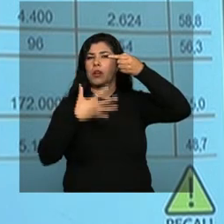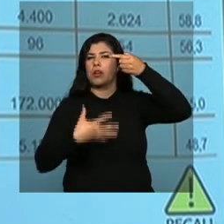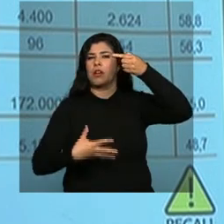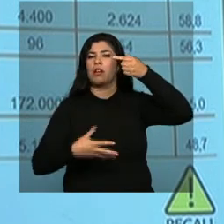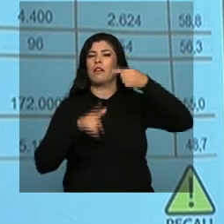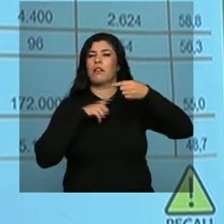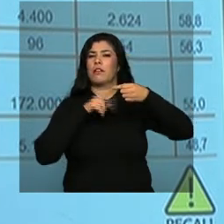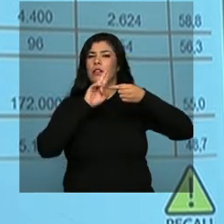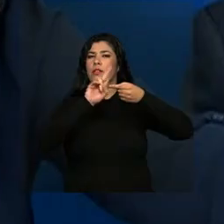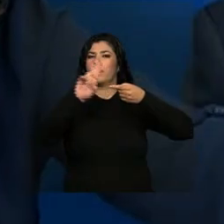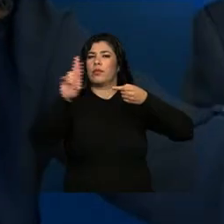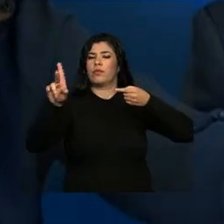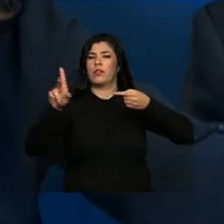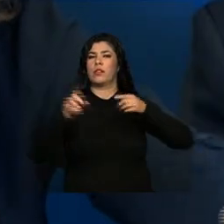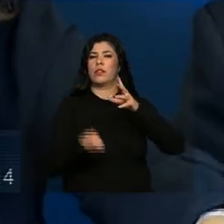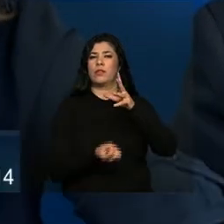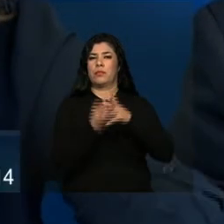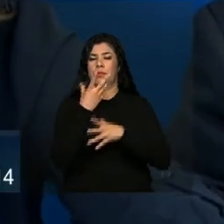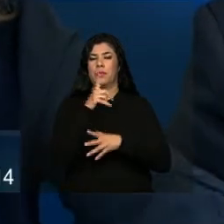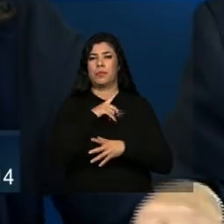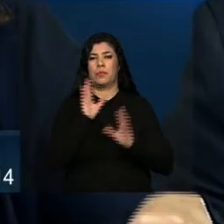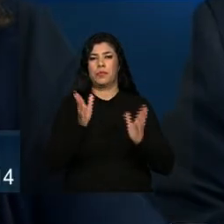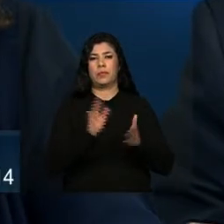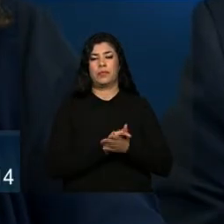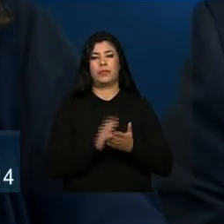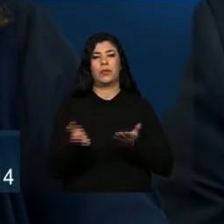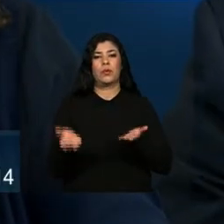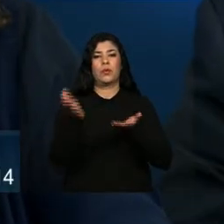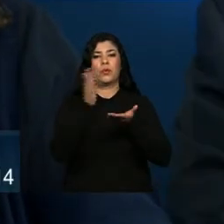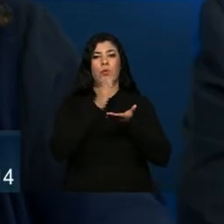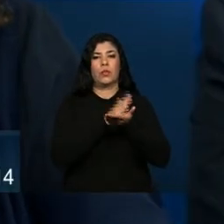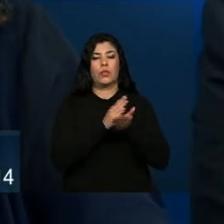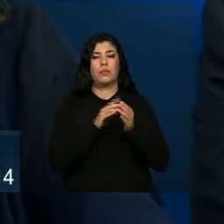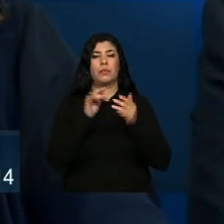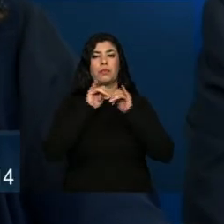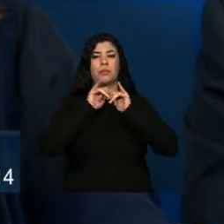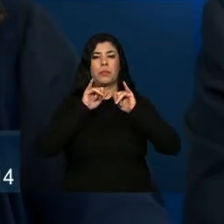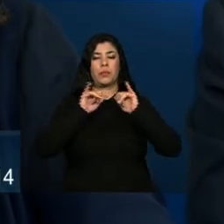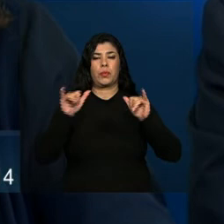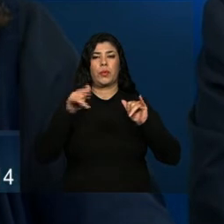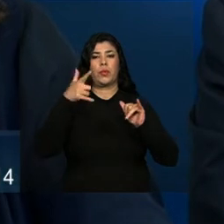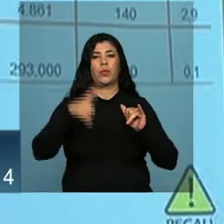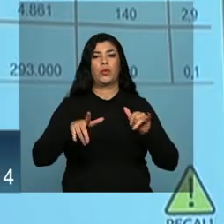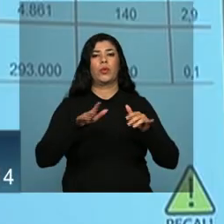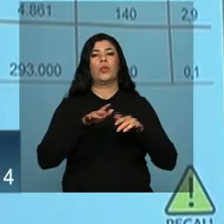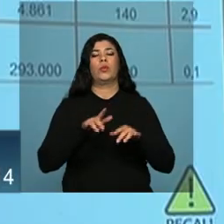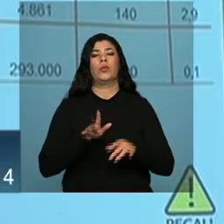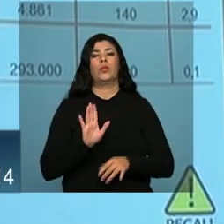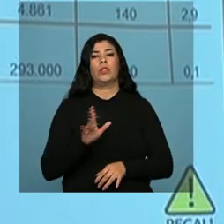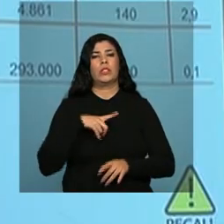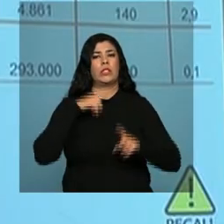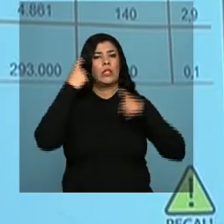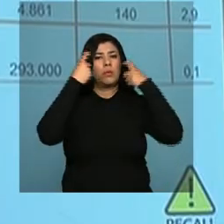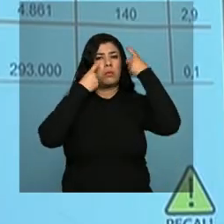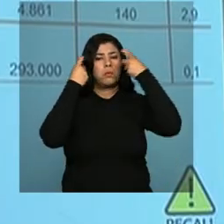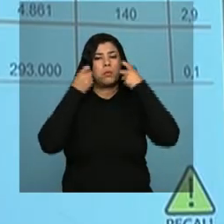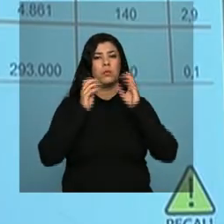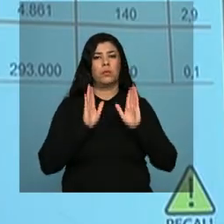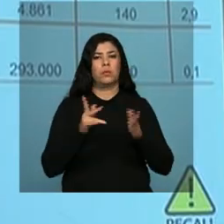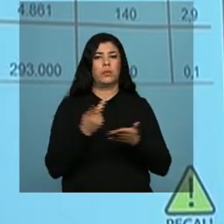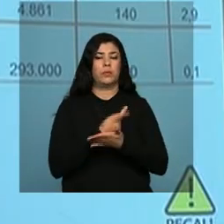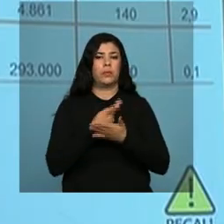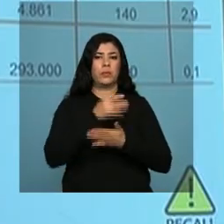outros produtos só que na página seguinte a gente vê algumas alguns dados que nos preocupam bastante